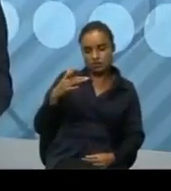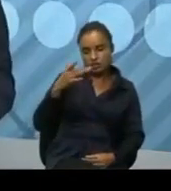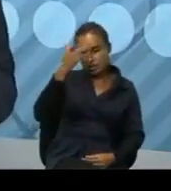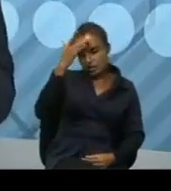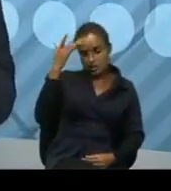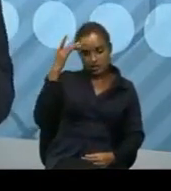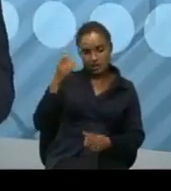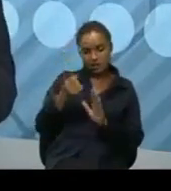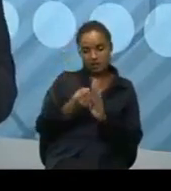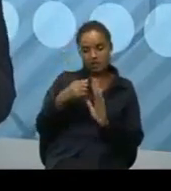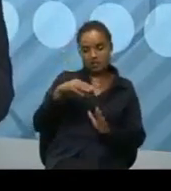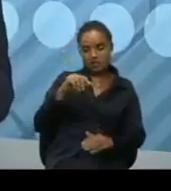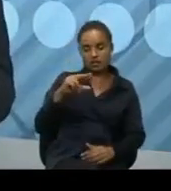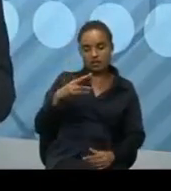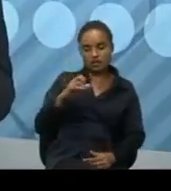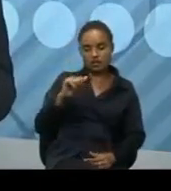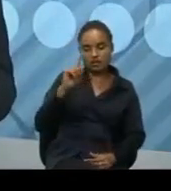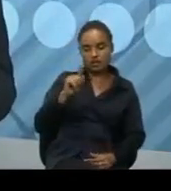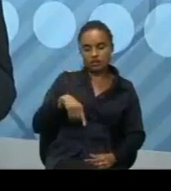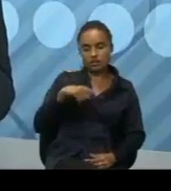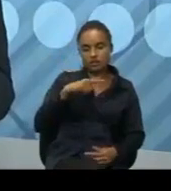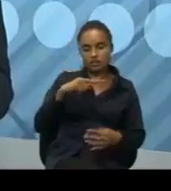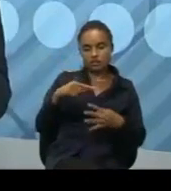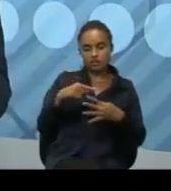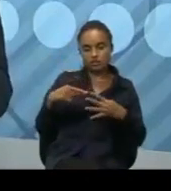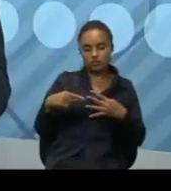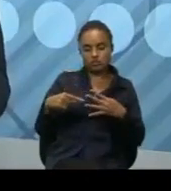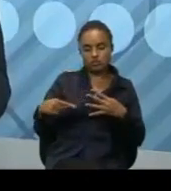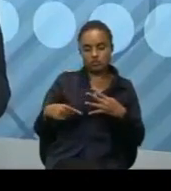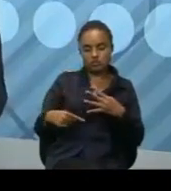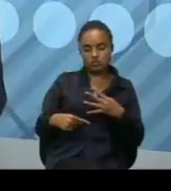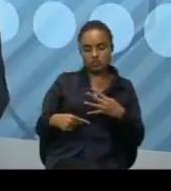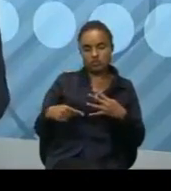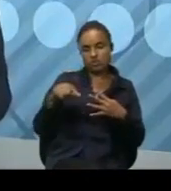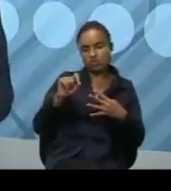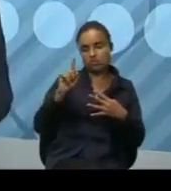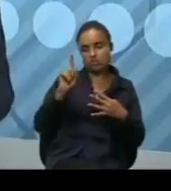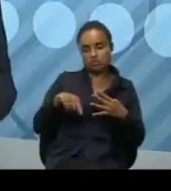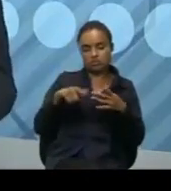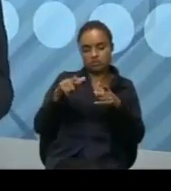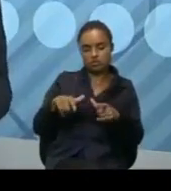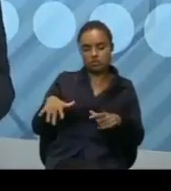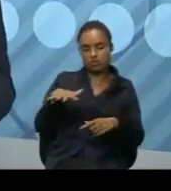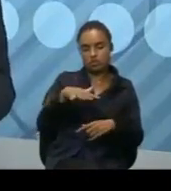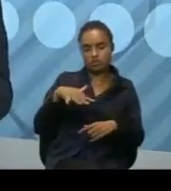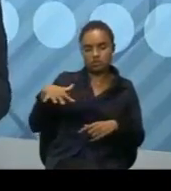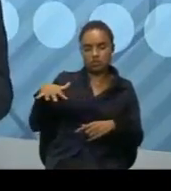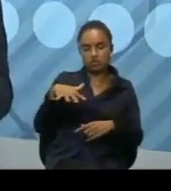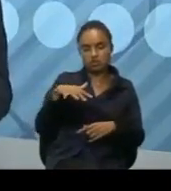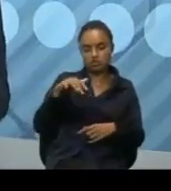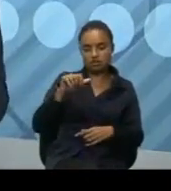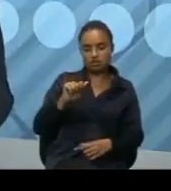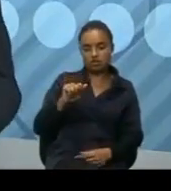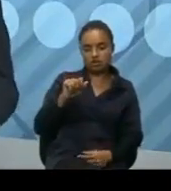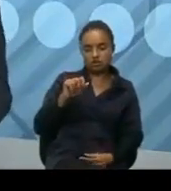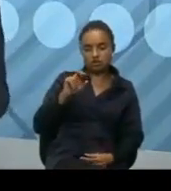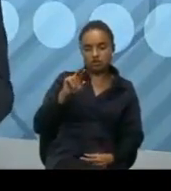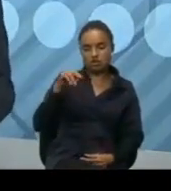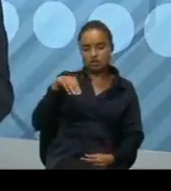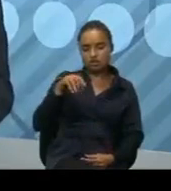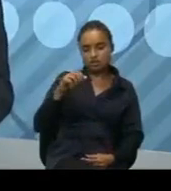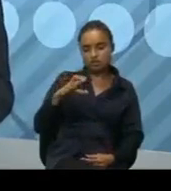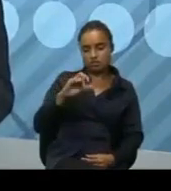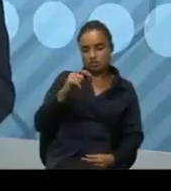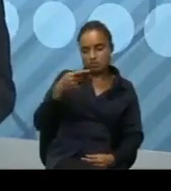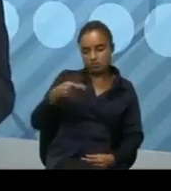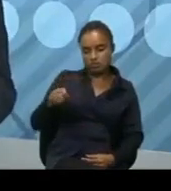entretanto, ela tinha 4 pontos de armação. Então, ela tinha 4 locais onde estavam ocorrendo armação, corte e dobra